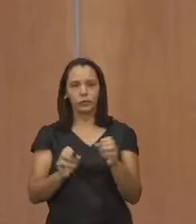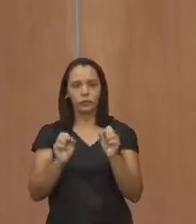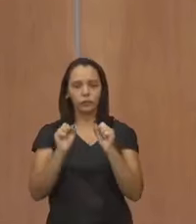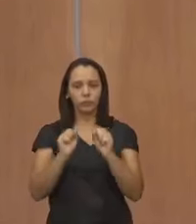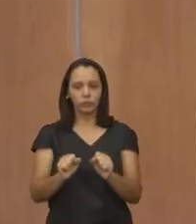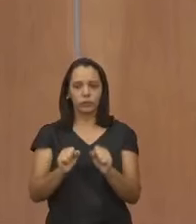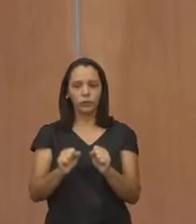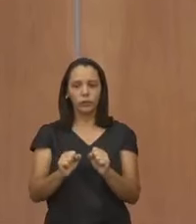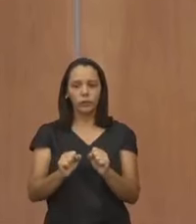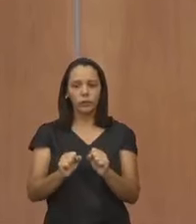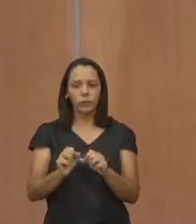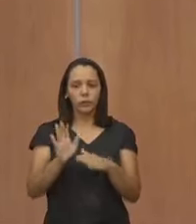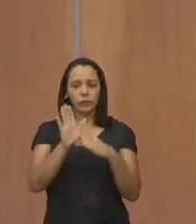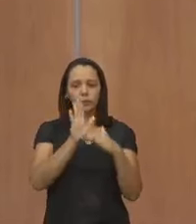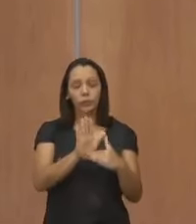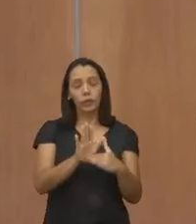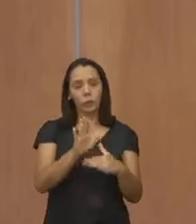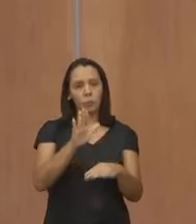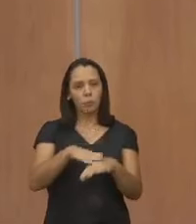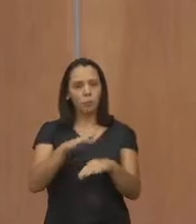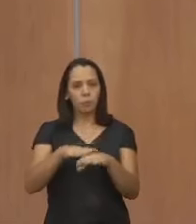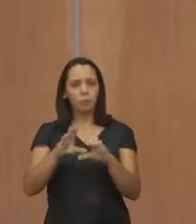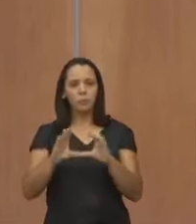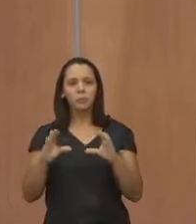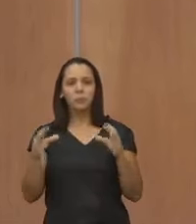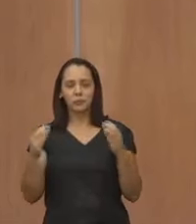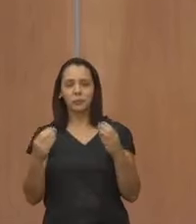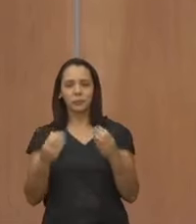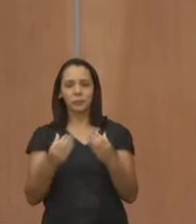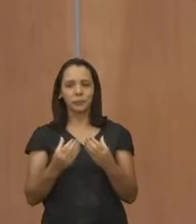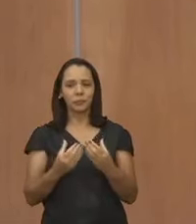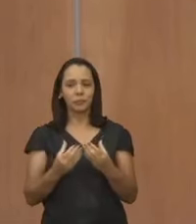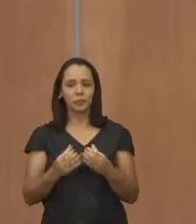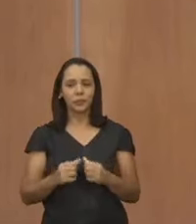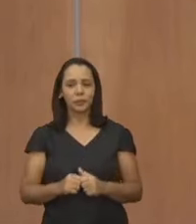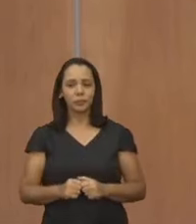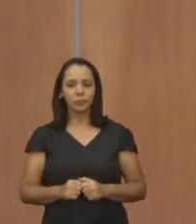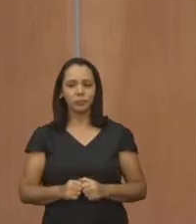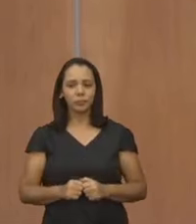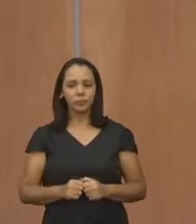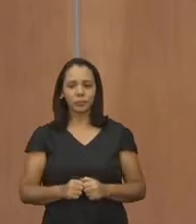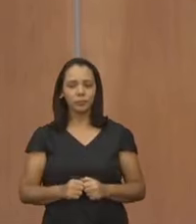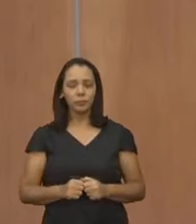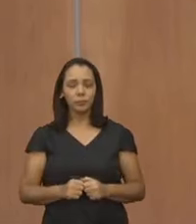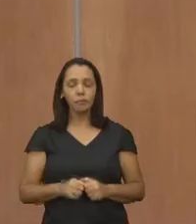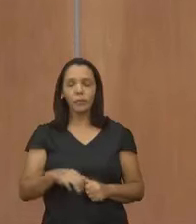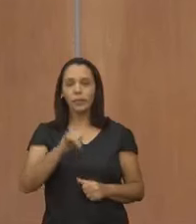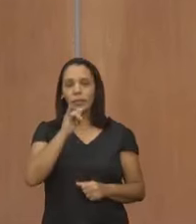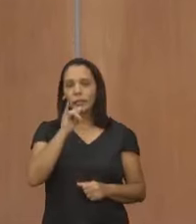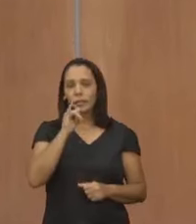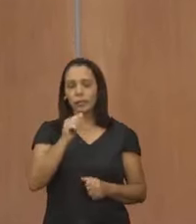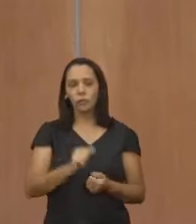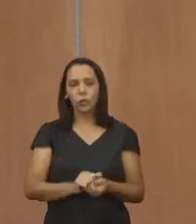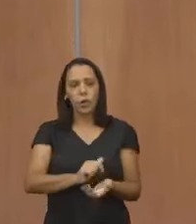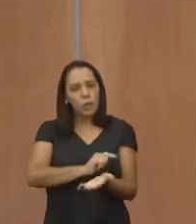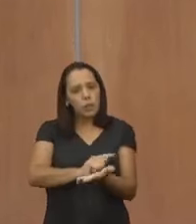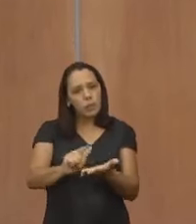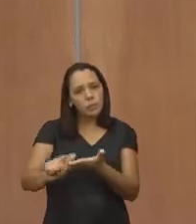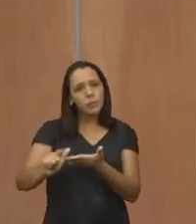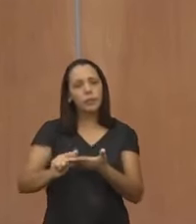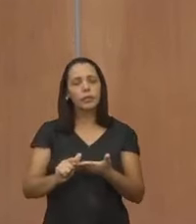puderam atender muito mais a comunidade depois que foram criados. Então, serviços de capina, zeladoria